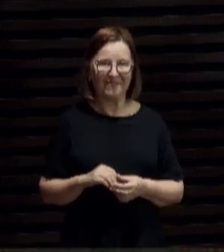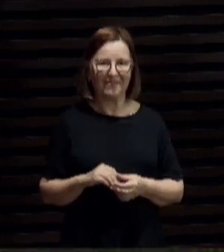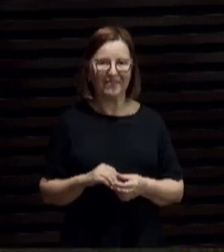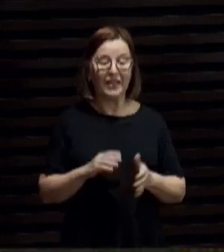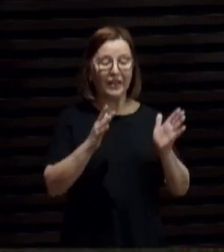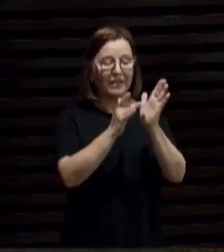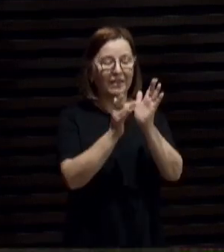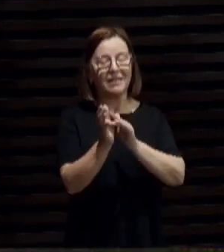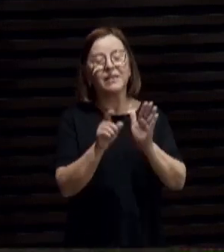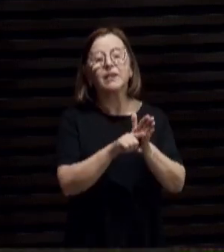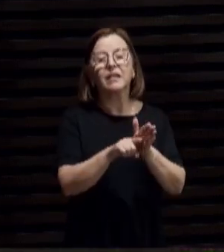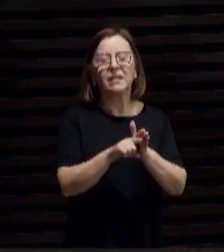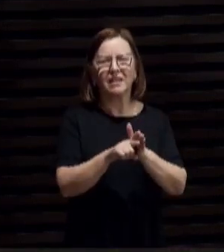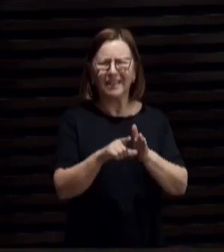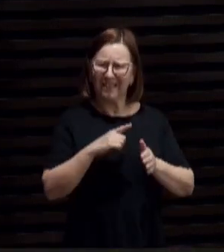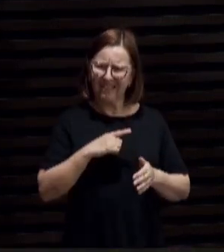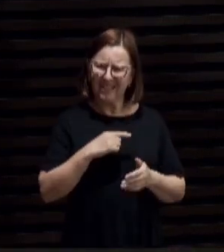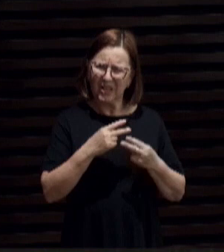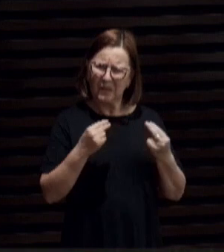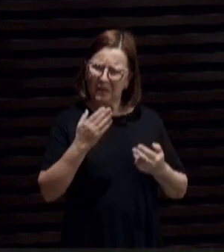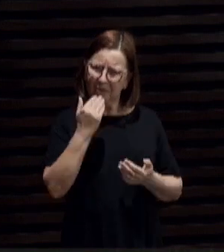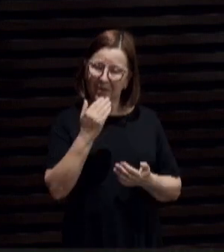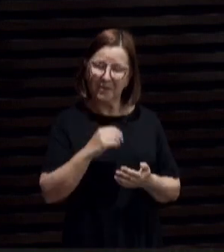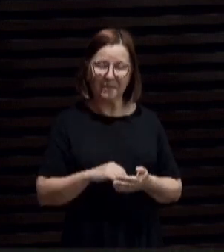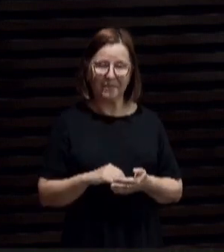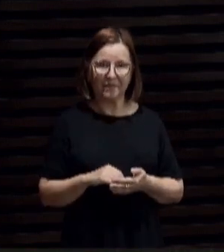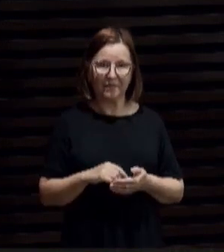Perguntou-lhe Jesus: tendes alguma coisa? Verso seguinte, querido.